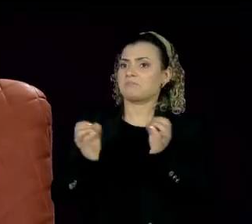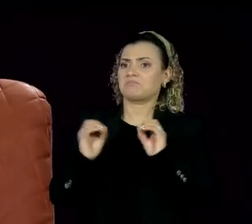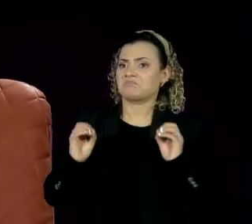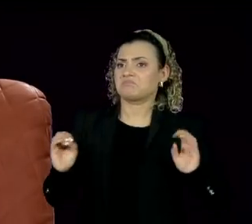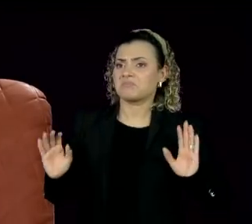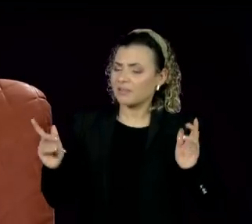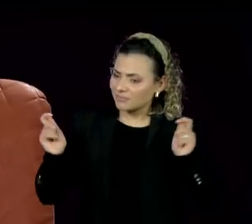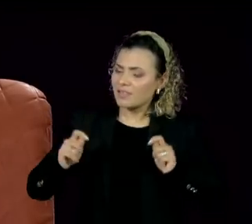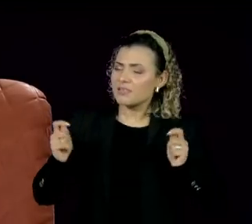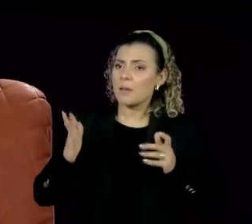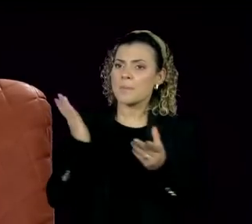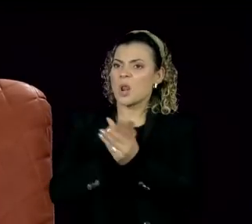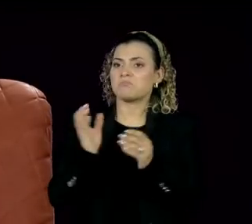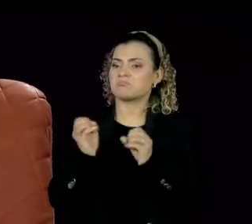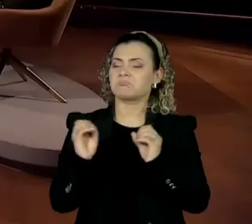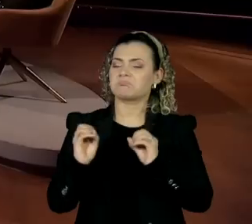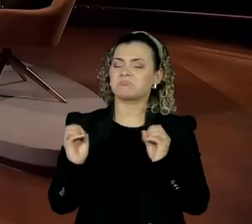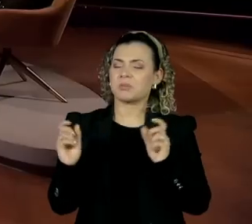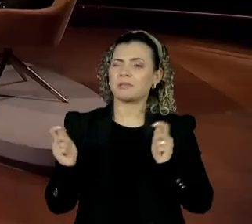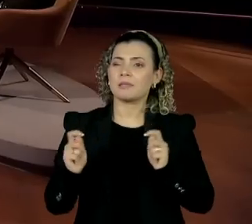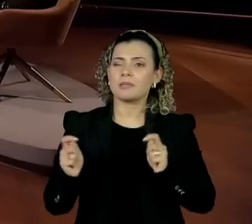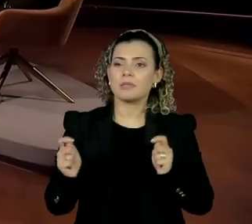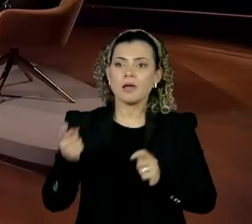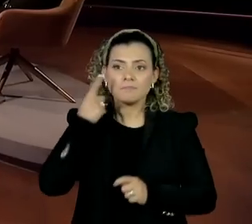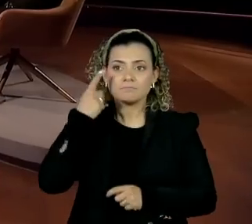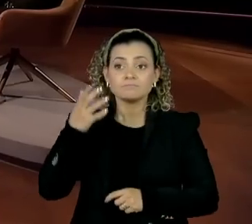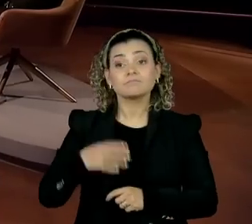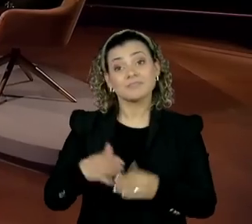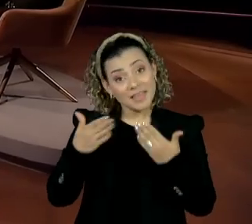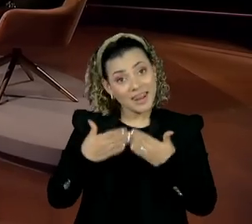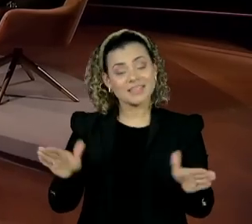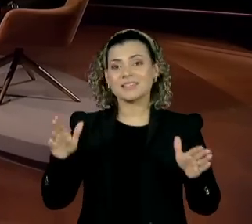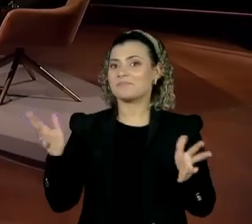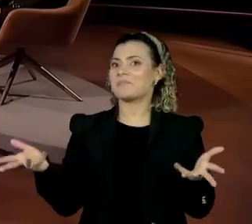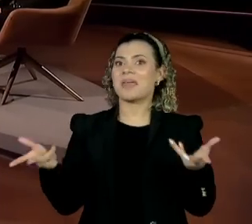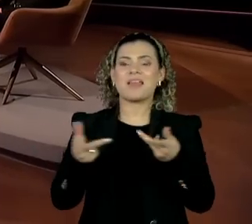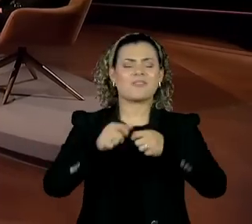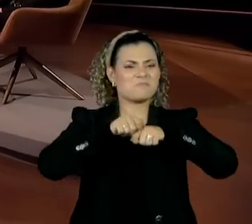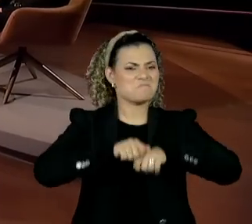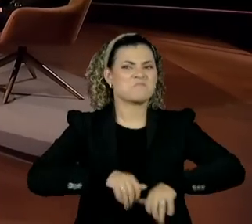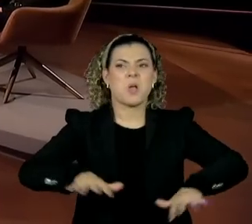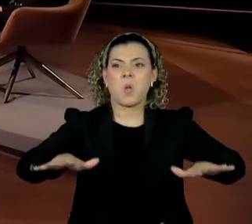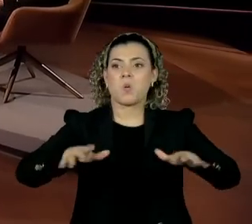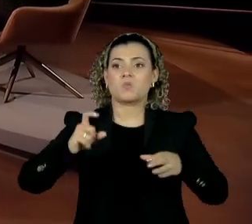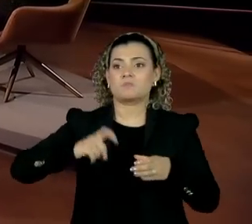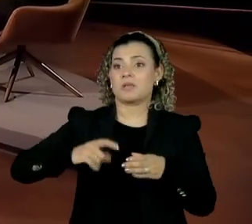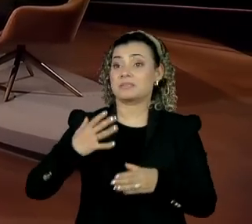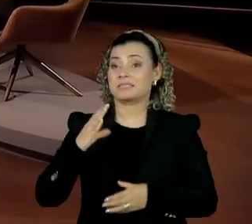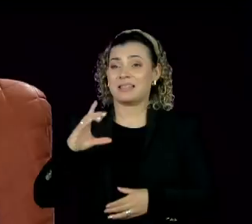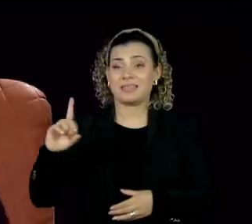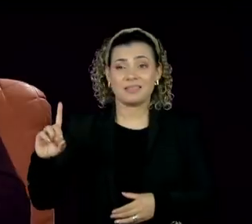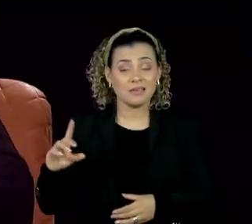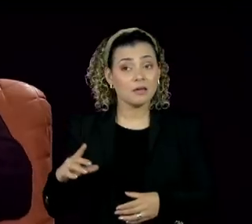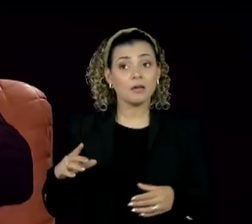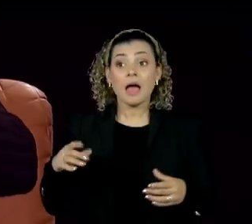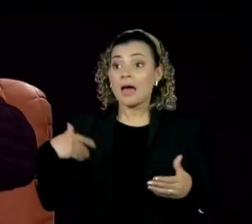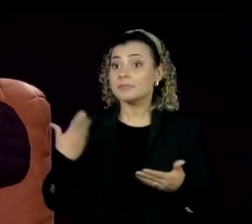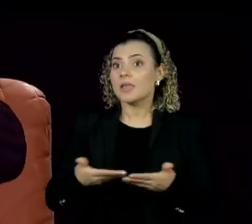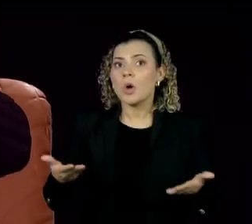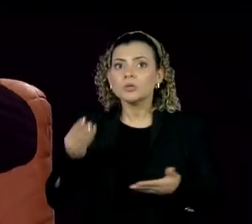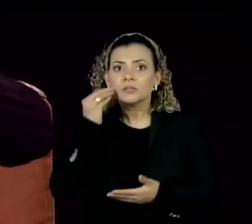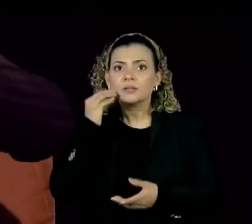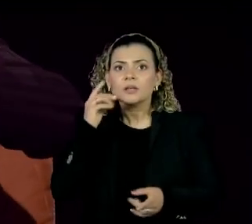né, juridicamente a gente de lançar. E aí lançamos, e foi incrível, assim, porque até hoje tem pessoas